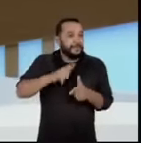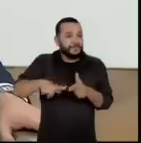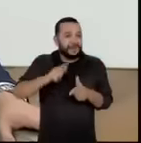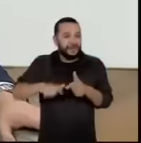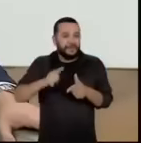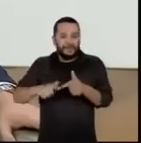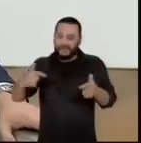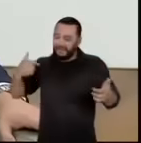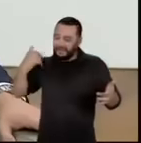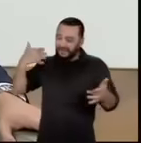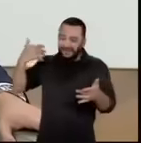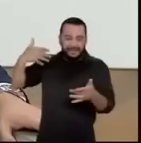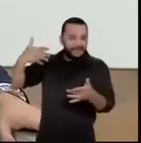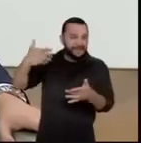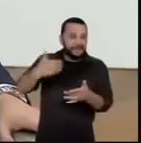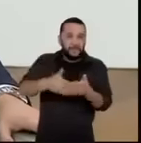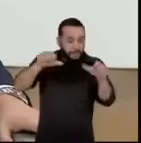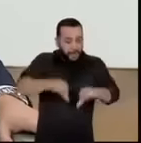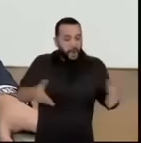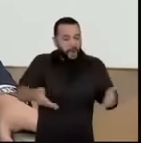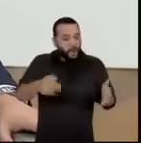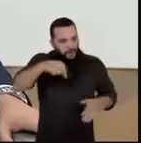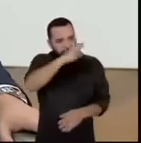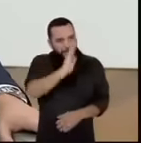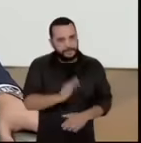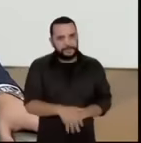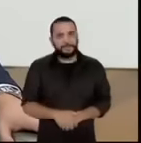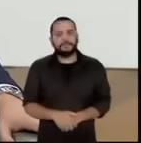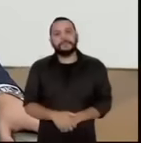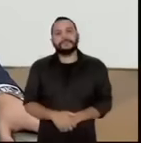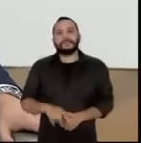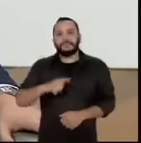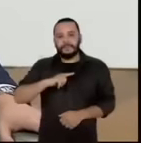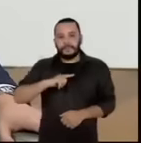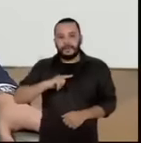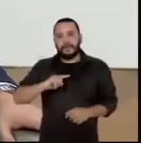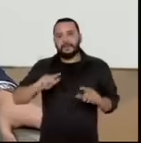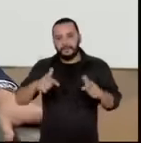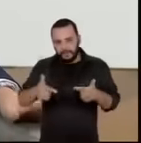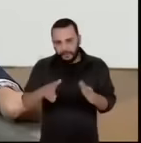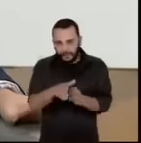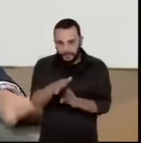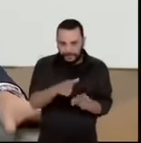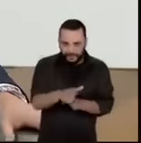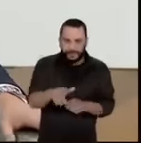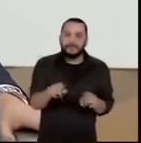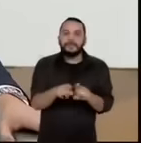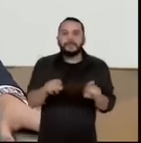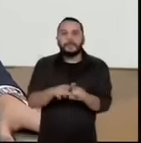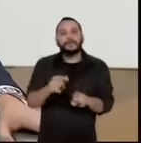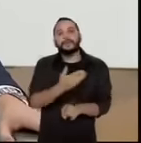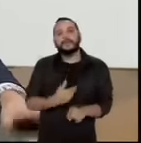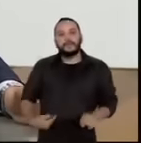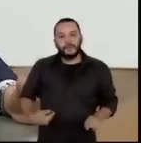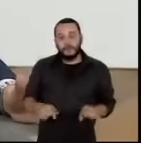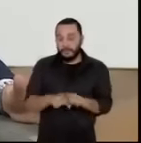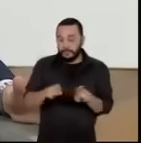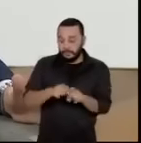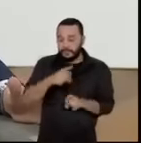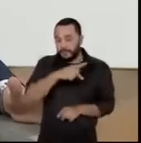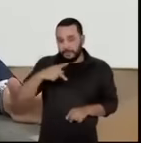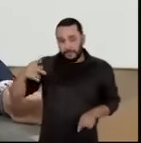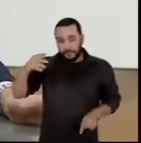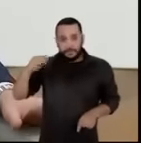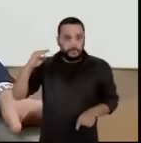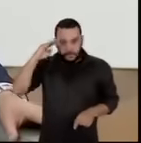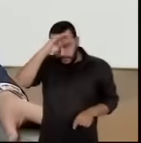Bom, com relação a atitudes recomendadas ou adotadas pelo governo, pelo presidente da República, como a gente falou